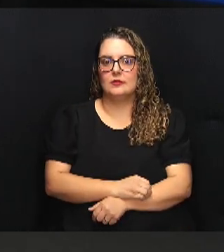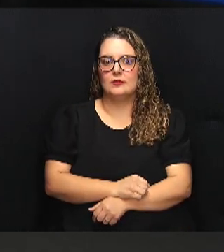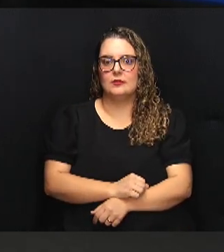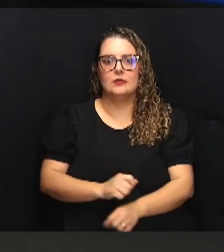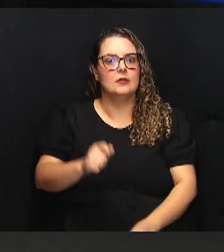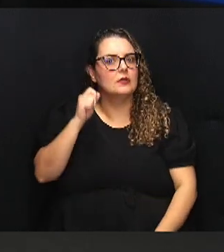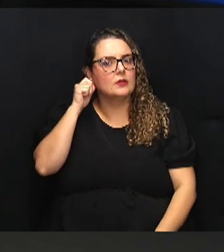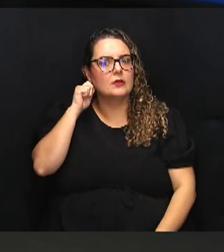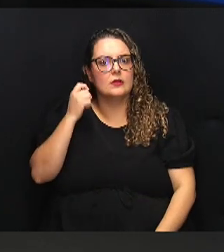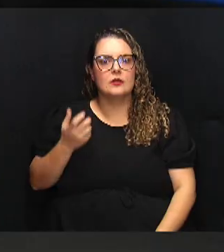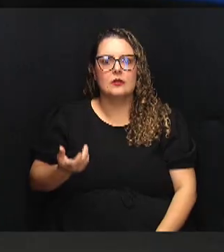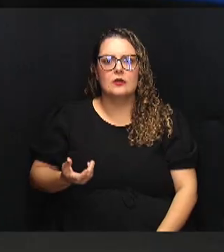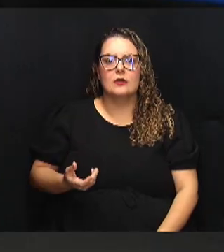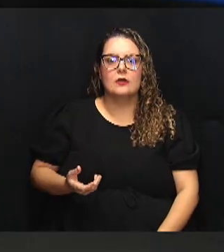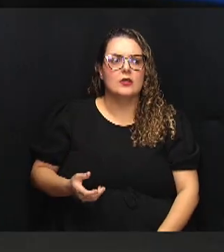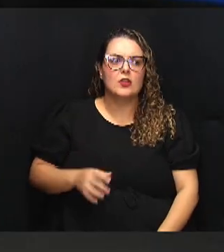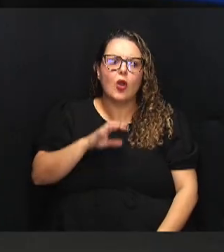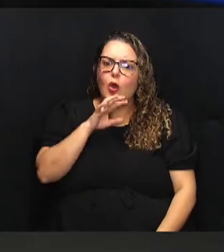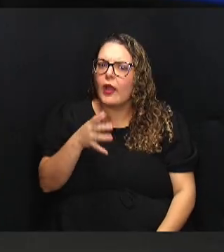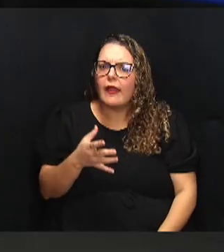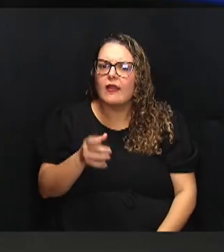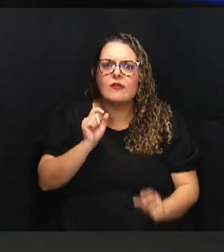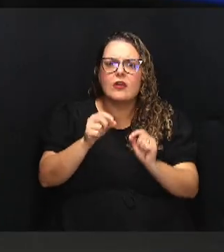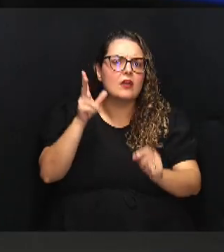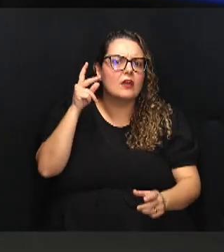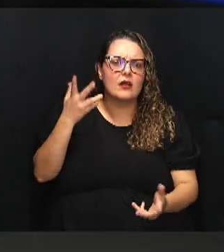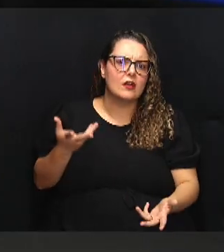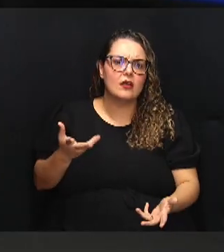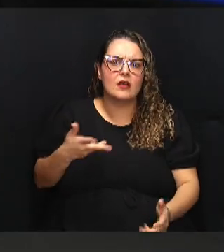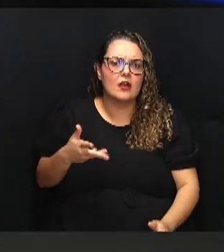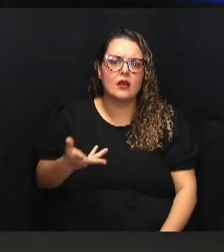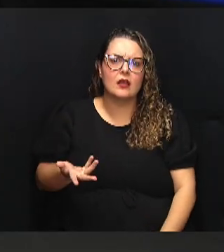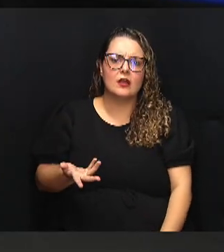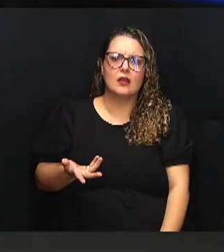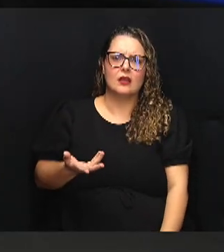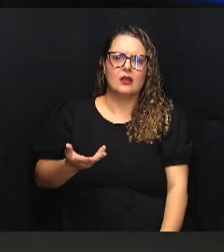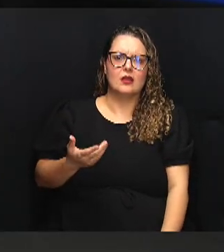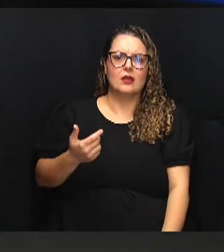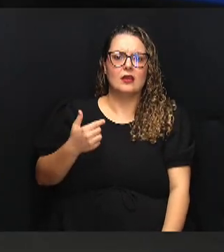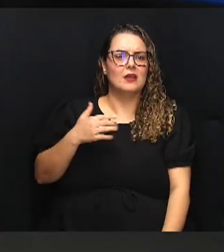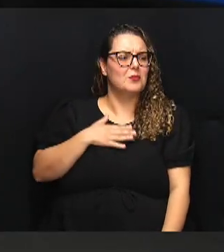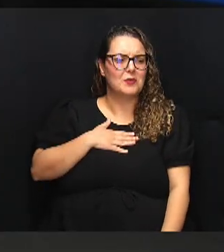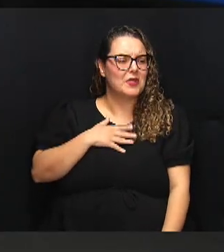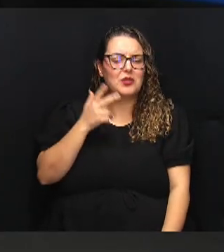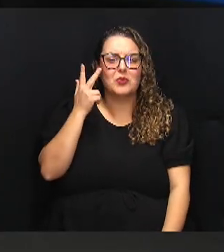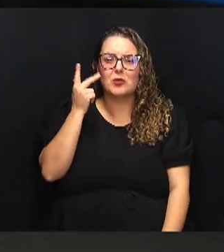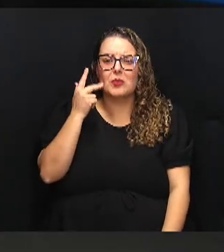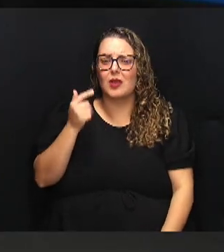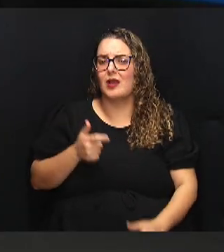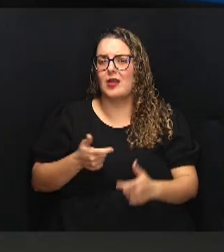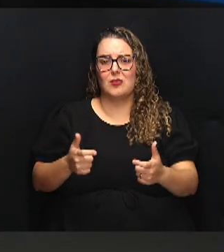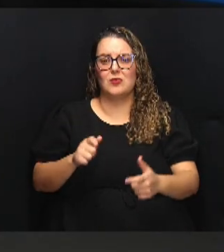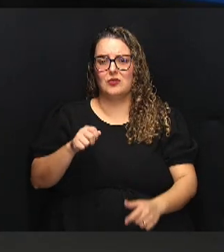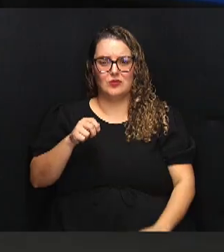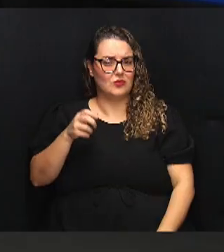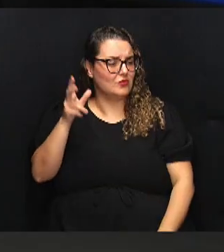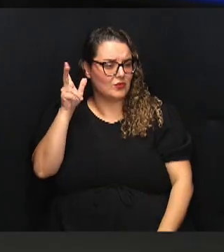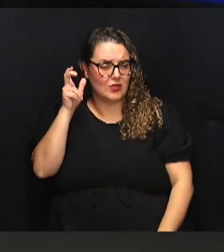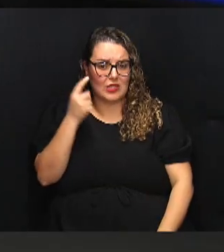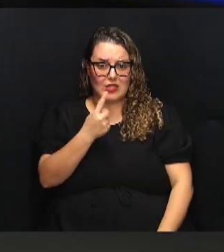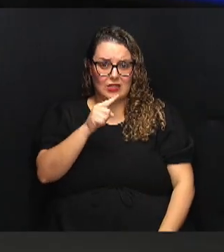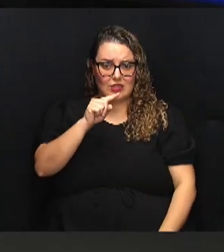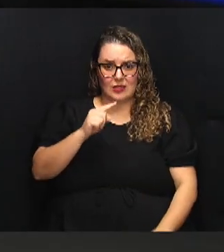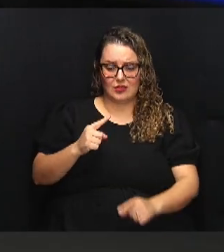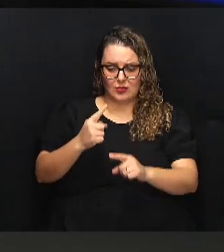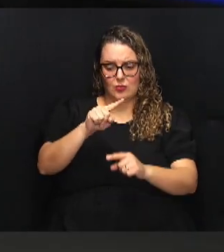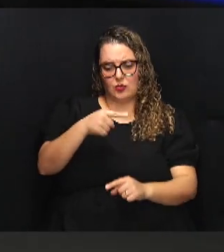puxão de orelha. Mas que coisa horrorosa, o que você está escutando nessa velocidade? E para mim já era algo normal, porque a maioria dos áudios eu escuto em 1 minuto